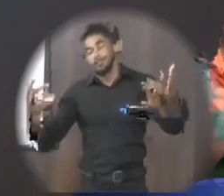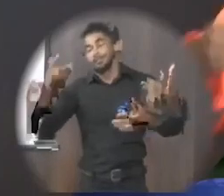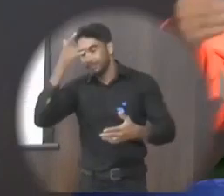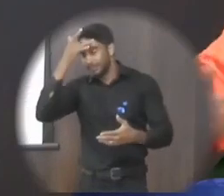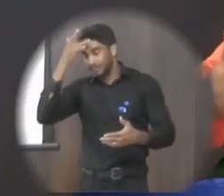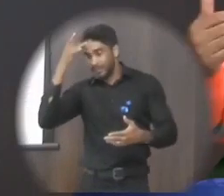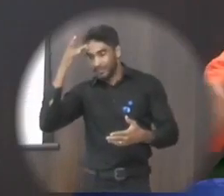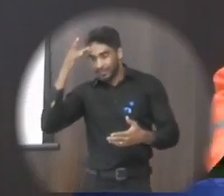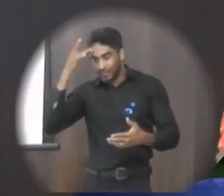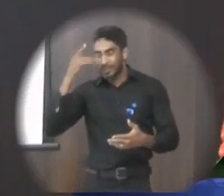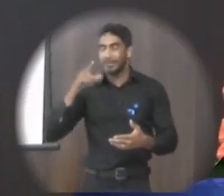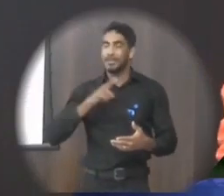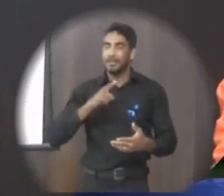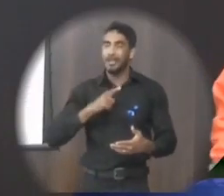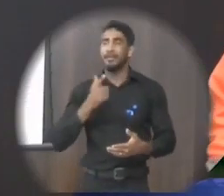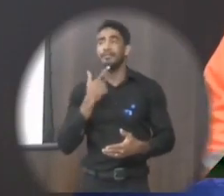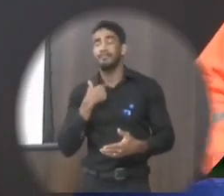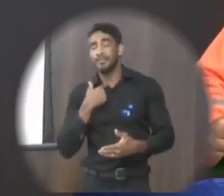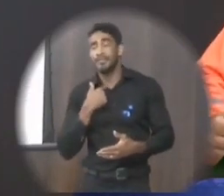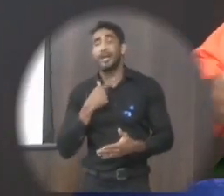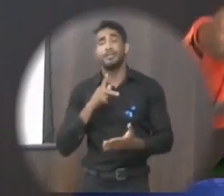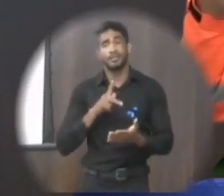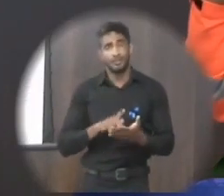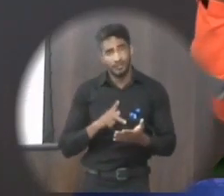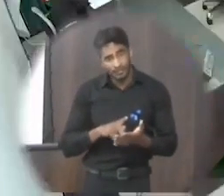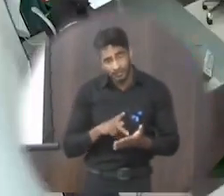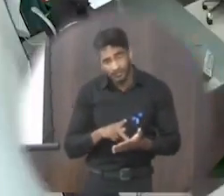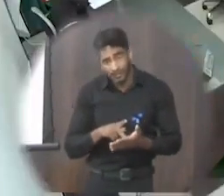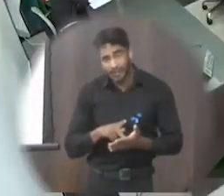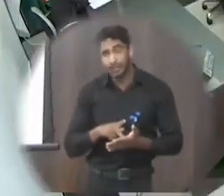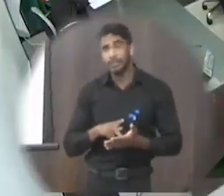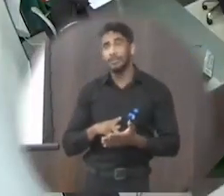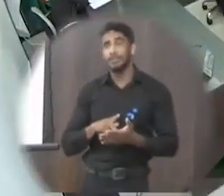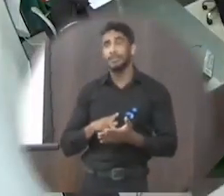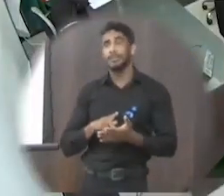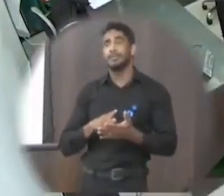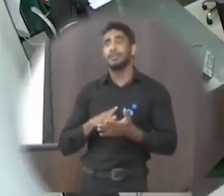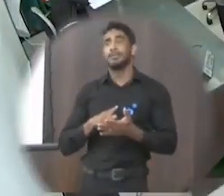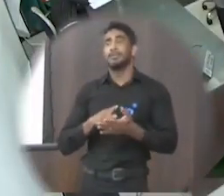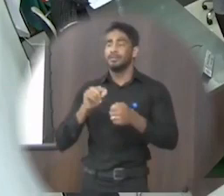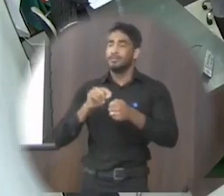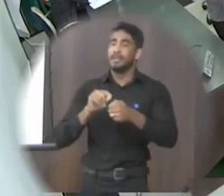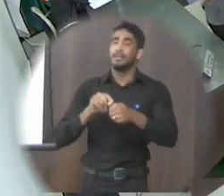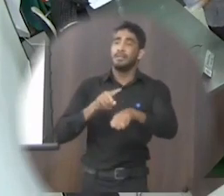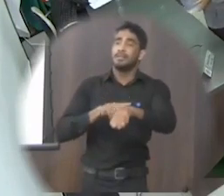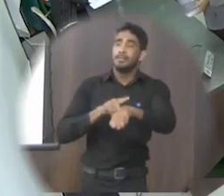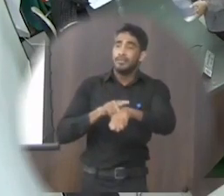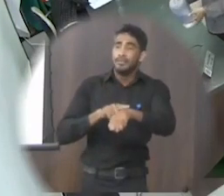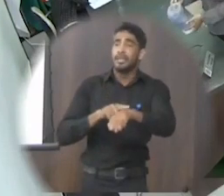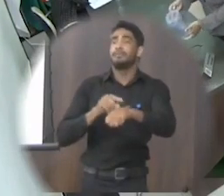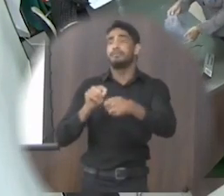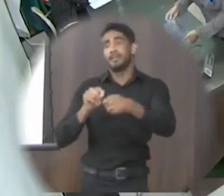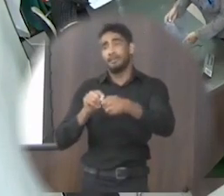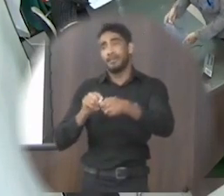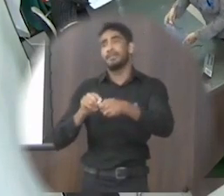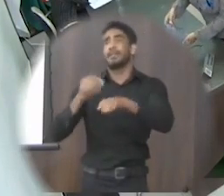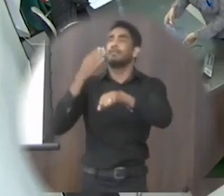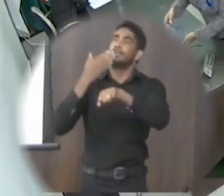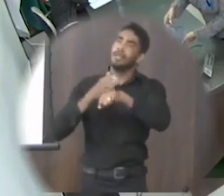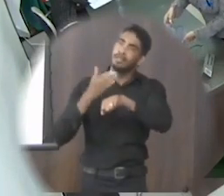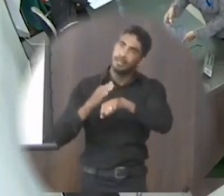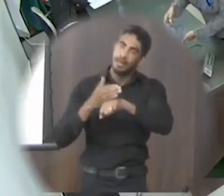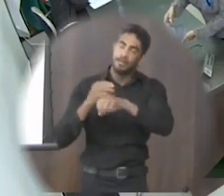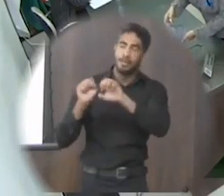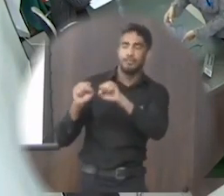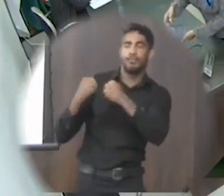que estejam interessados realmente em abrir mão do seu tempo para estar realizando esse treinamento e o